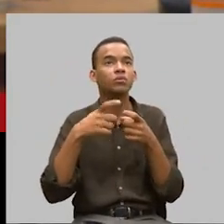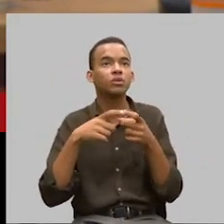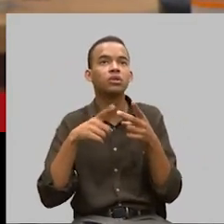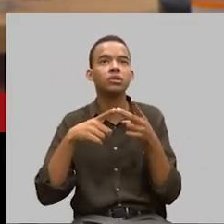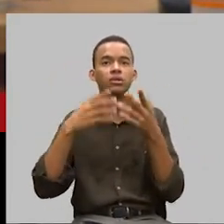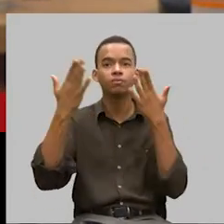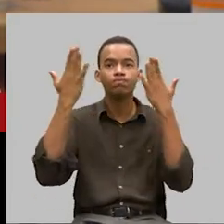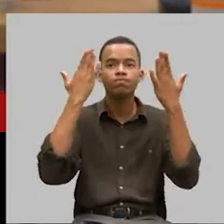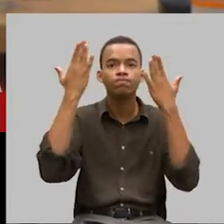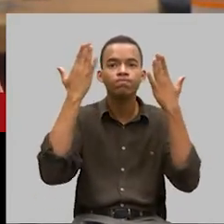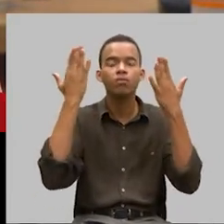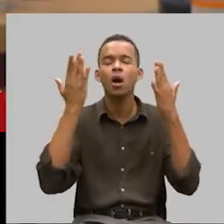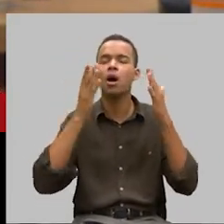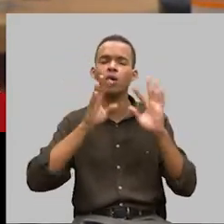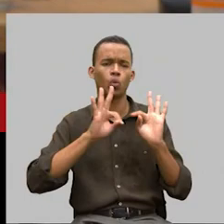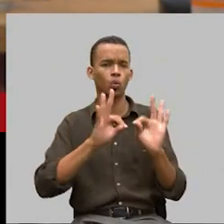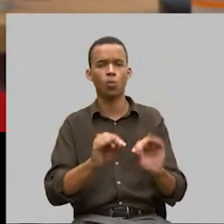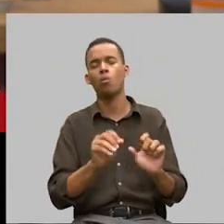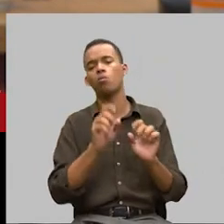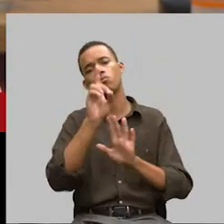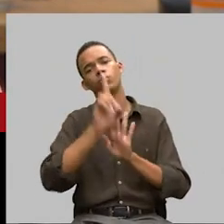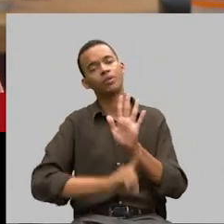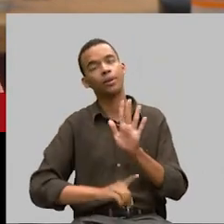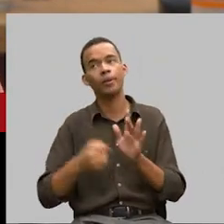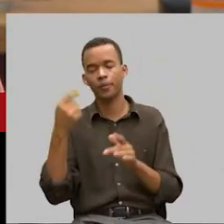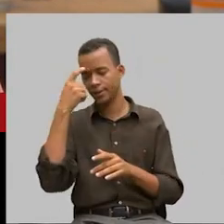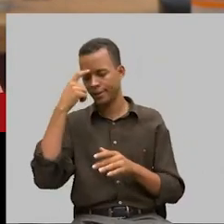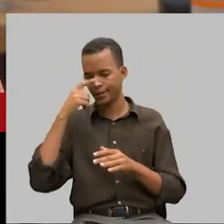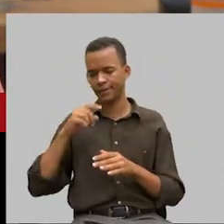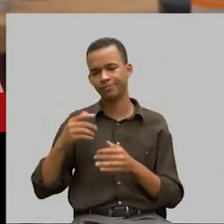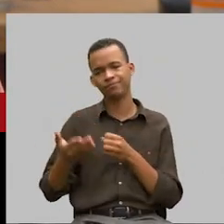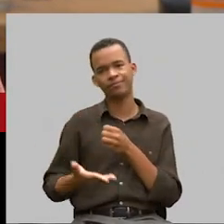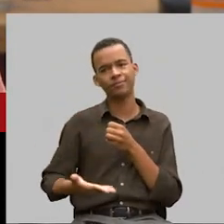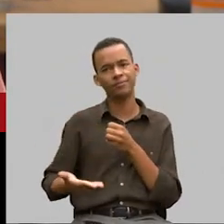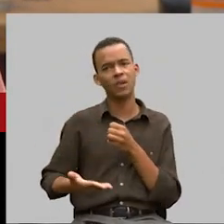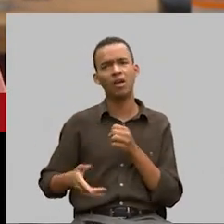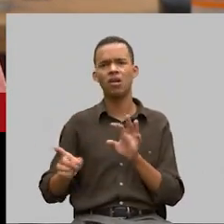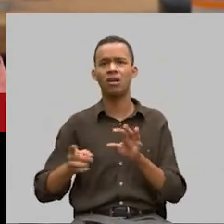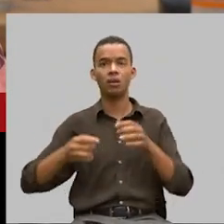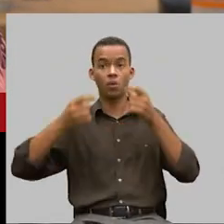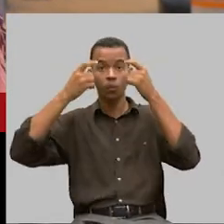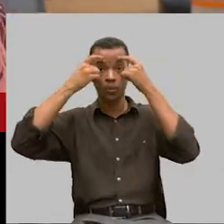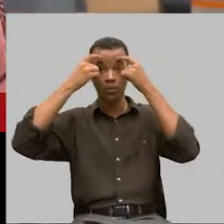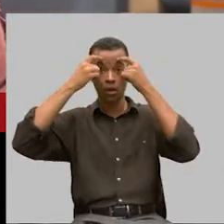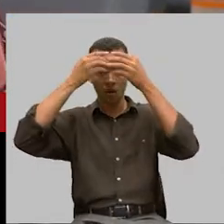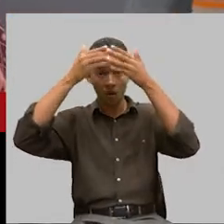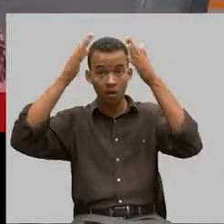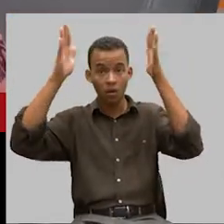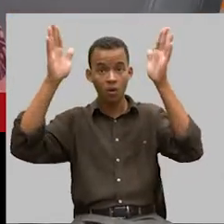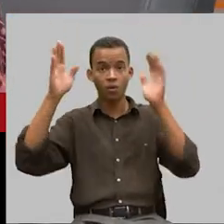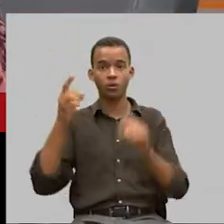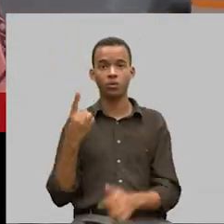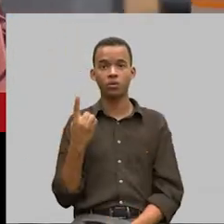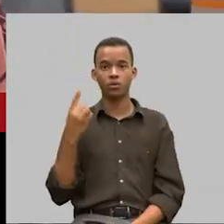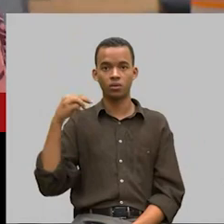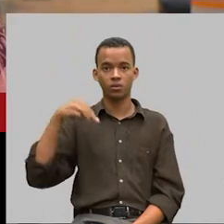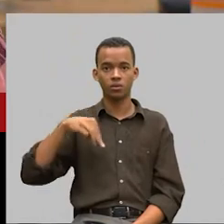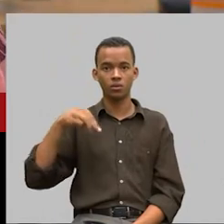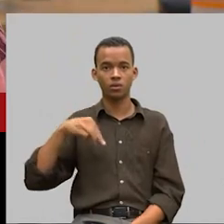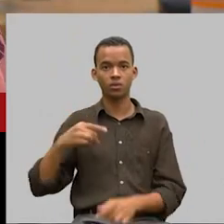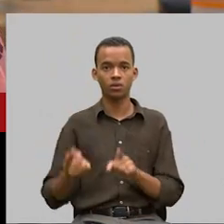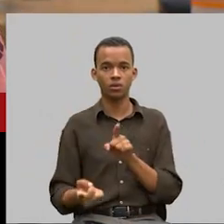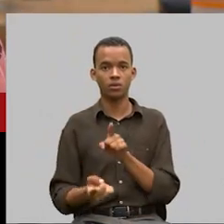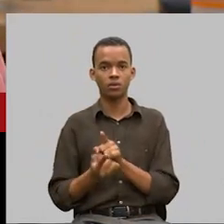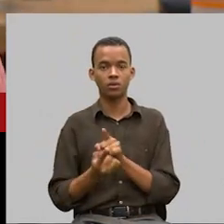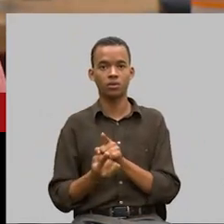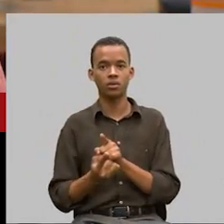precisamos ficar eh pensando pequeno precisamos sonhar alto um minutinho um minuto bom ajudou